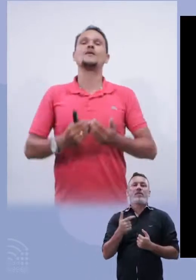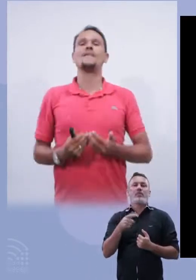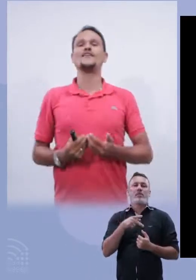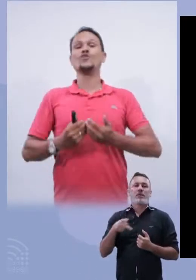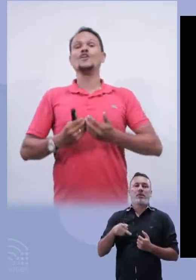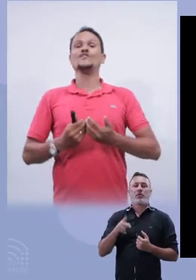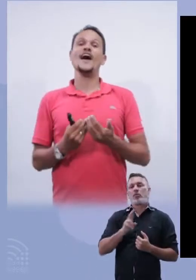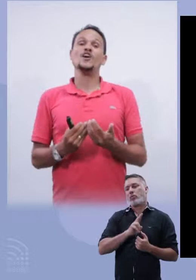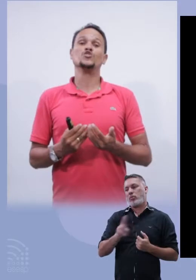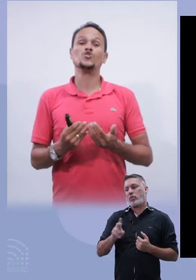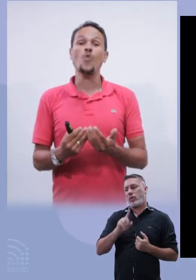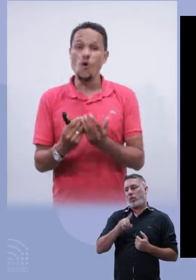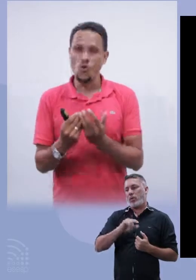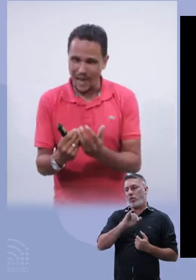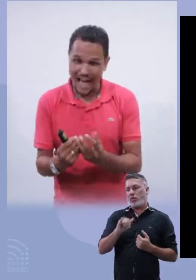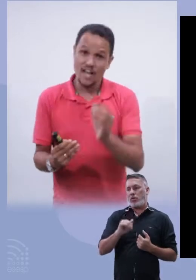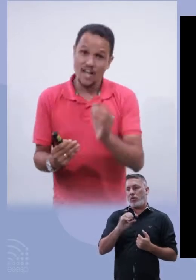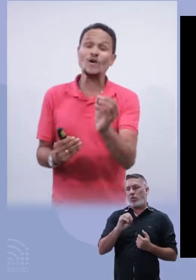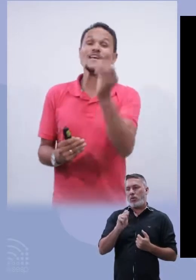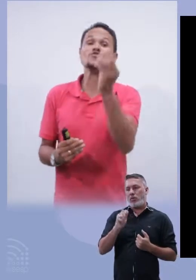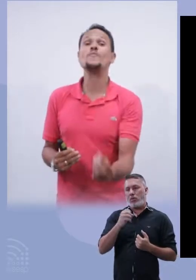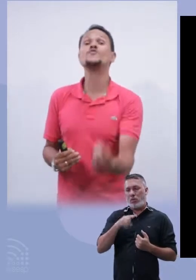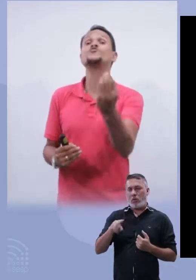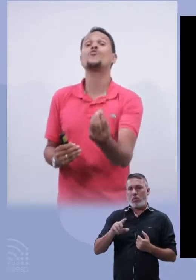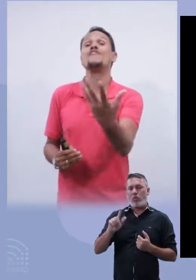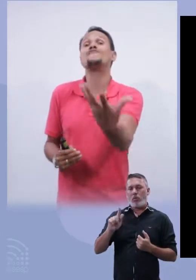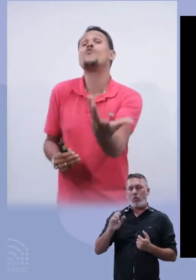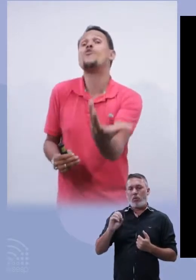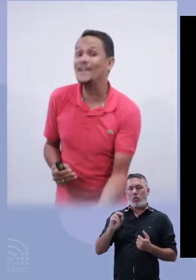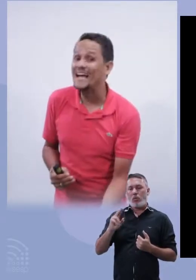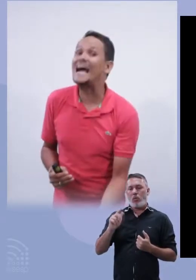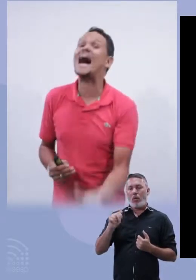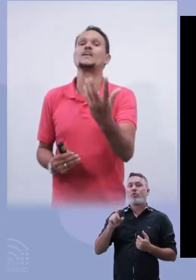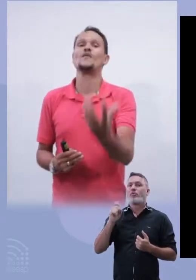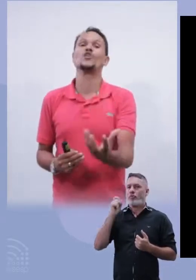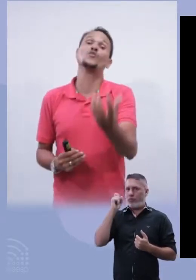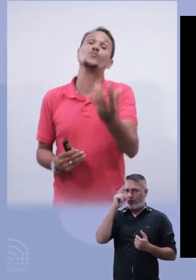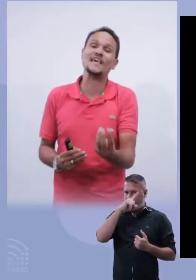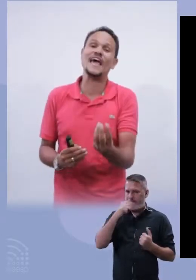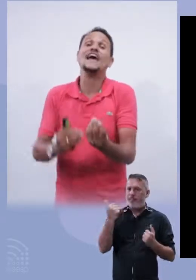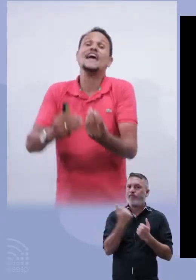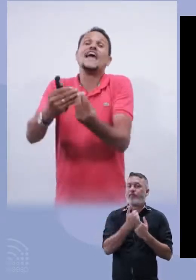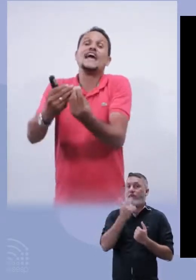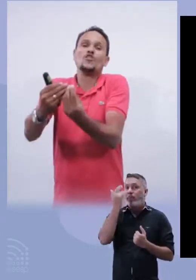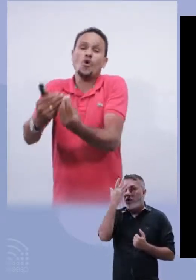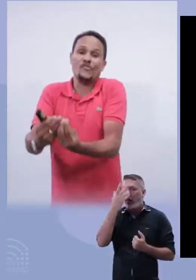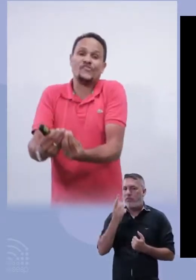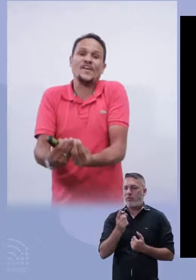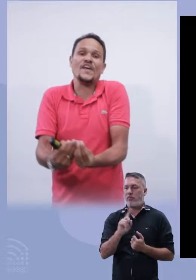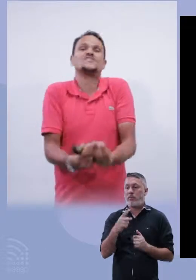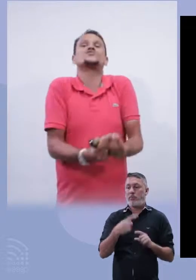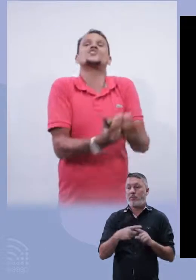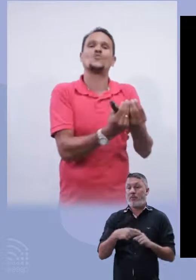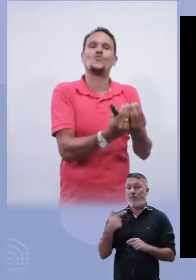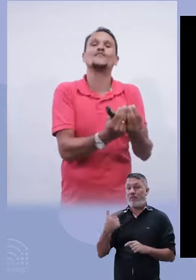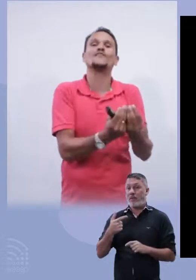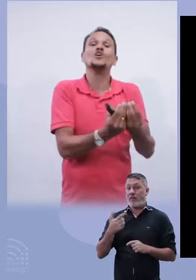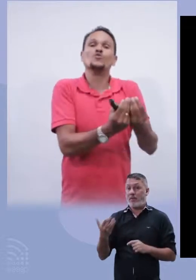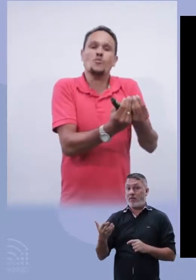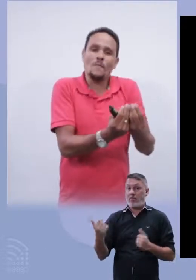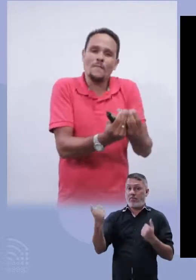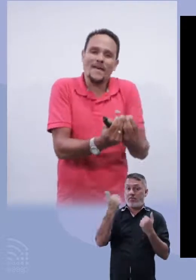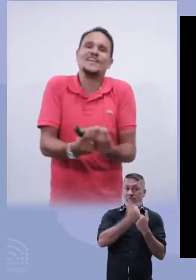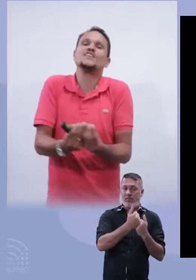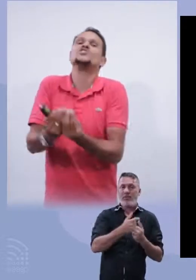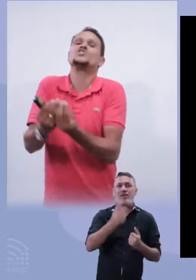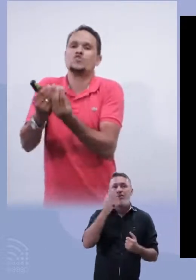vice-presidente chamado, né, João Goulart. Só que a subida de João Goulart foi complicada, meu aluno, porque ele, como vice de Jânio Quadros,